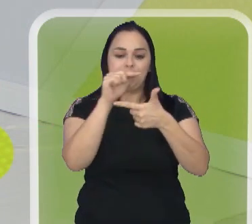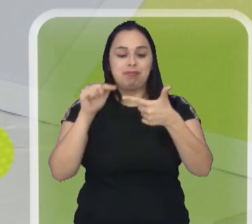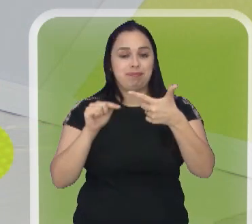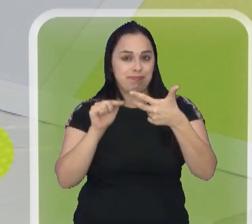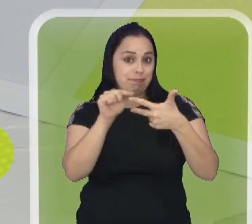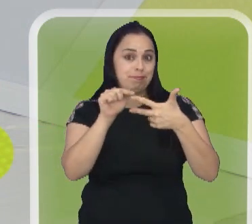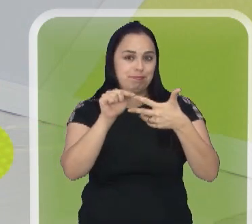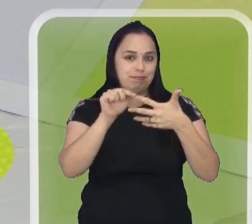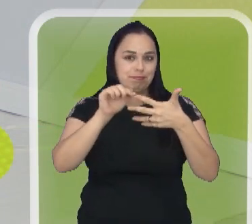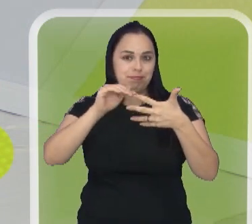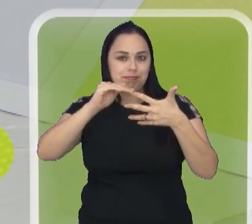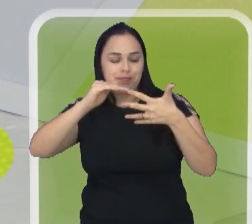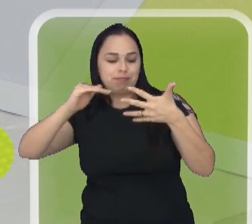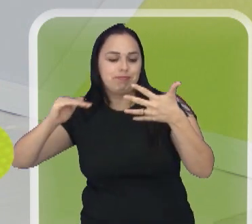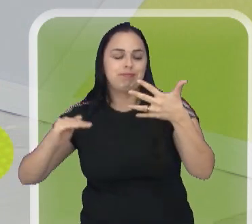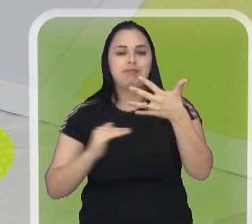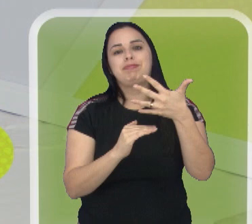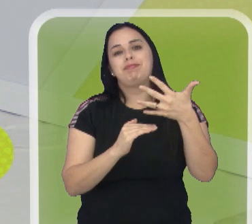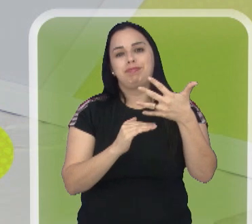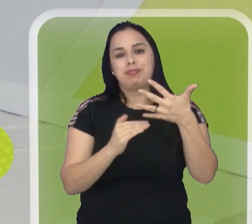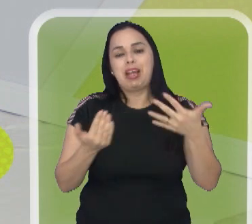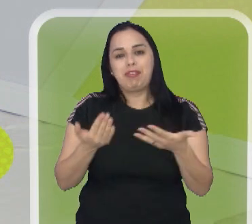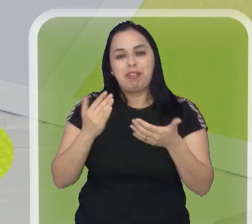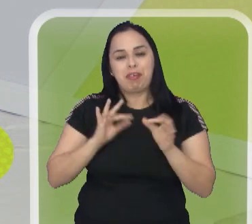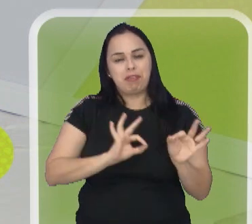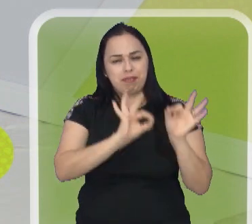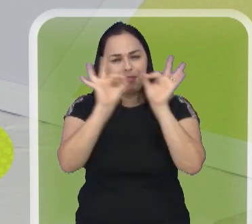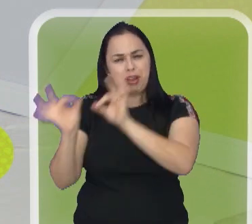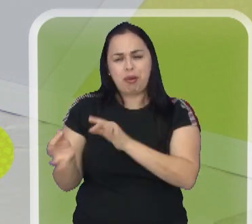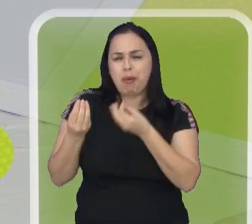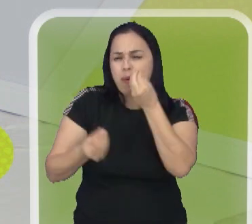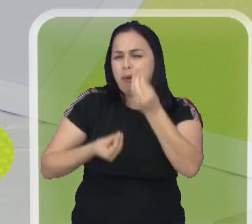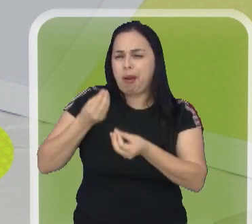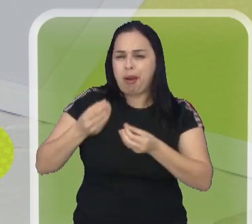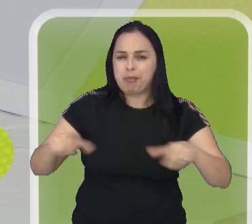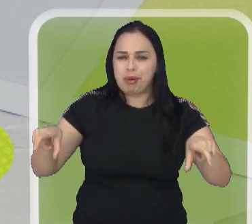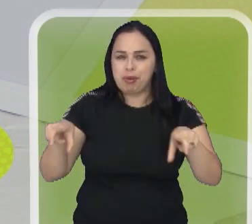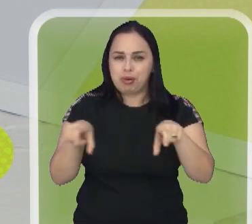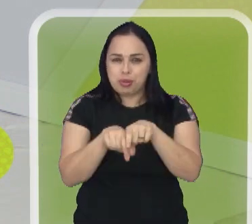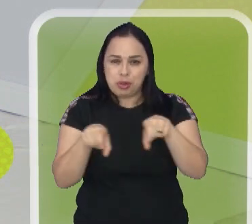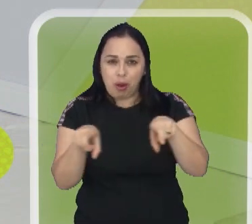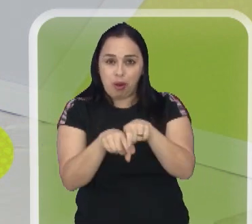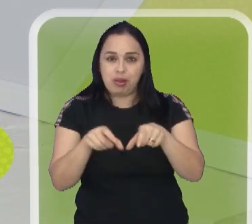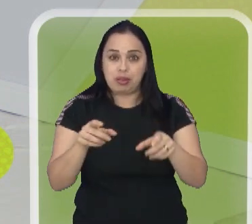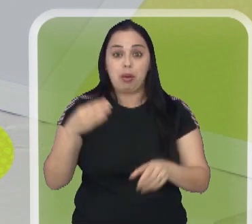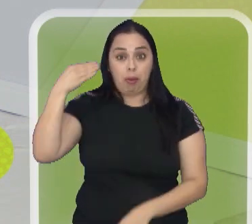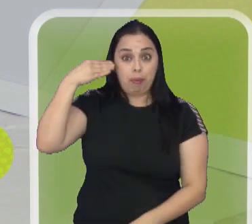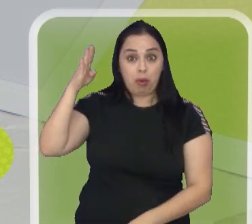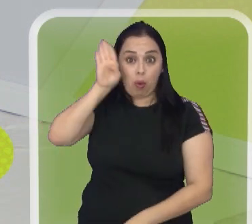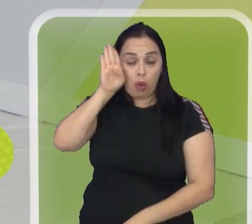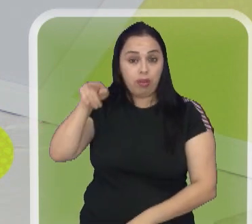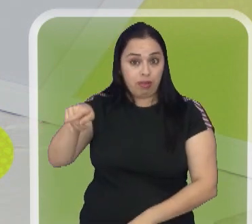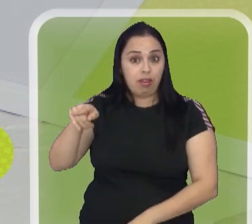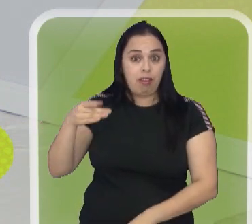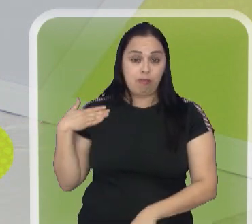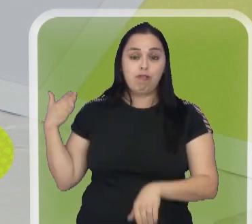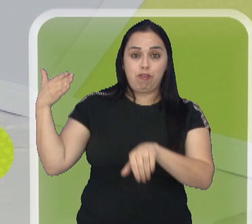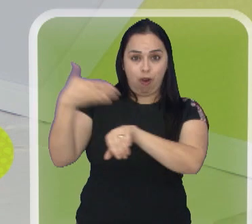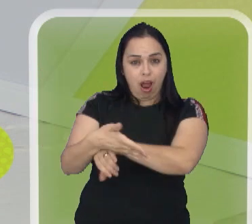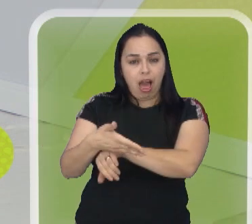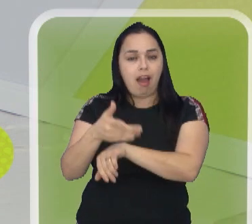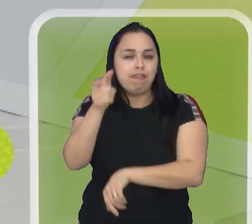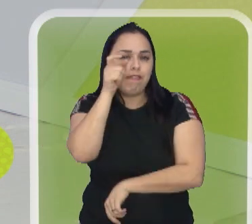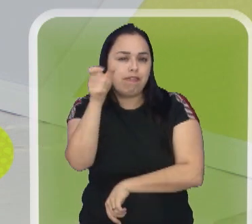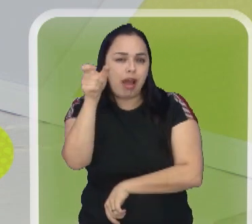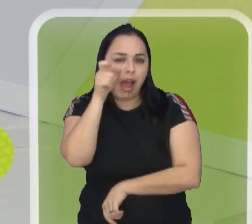vice-liderança do grupo para a lanterna. Vamos acompanhar como é que foi a partida no estádio Ernesto Rocco. O Bruno esteve lá, estava rouco também, mas ele esteve lá,